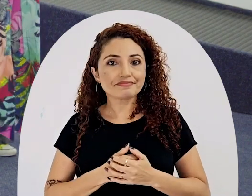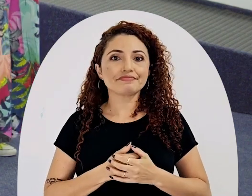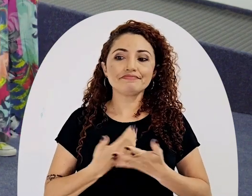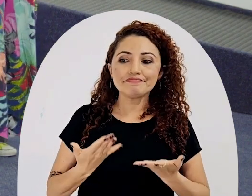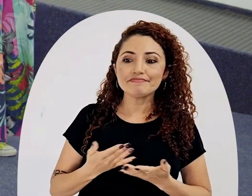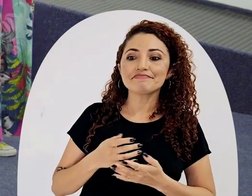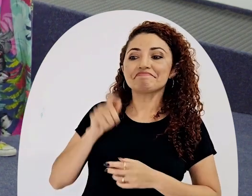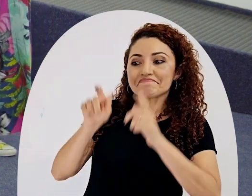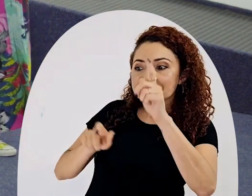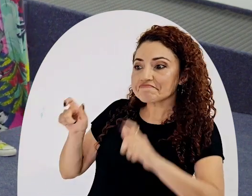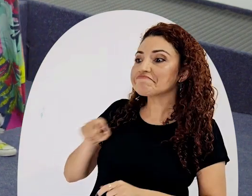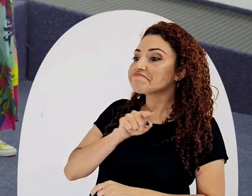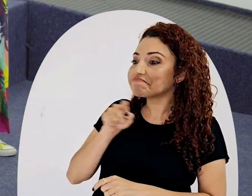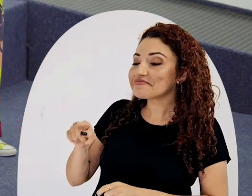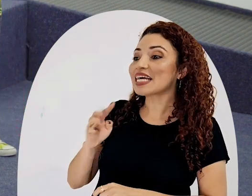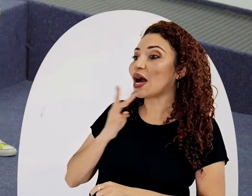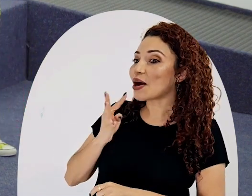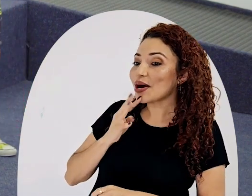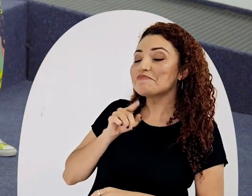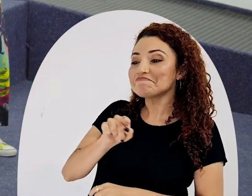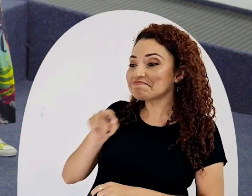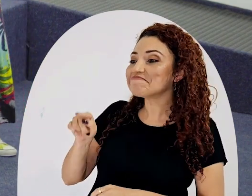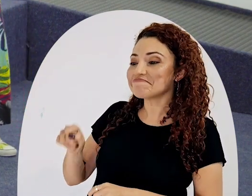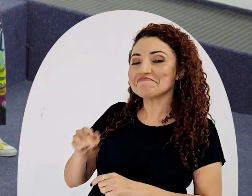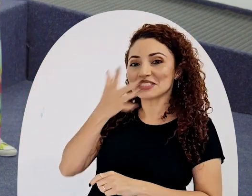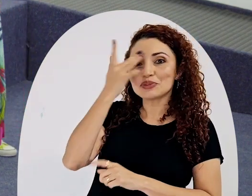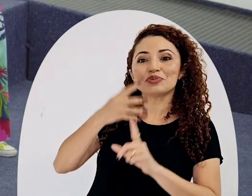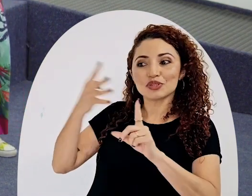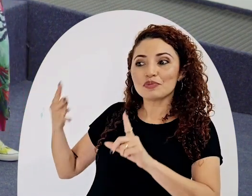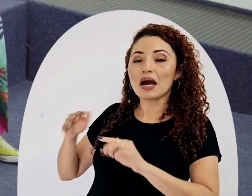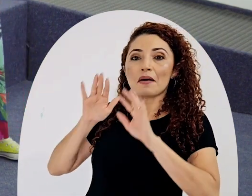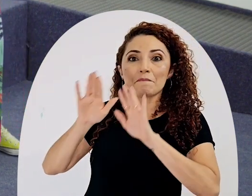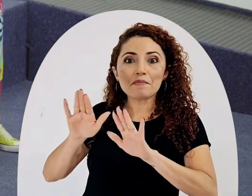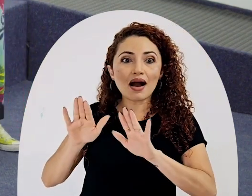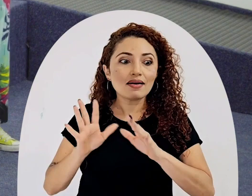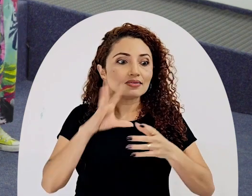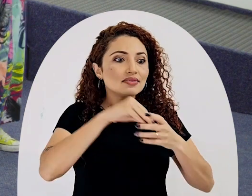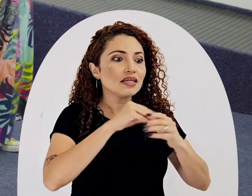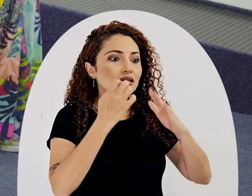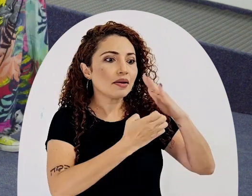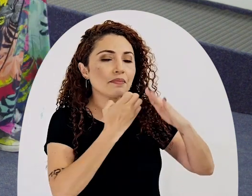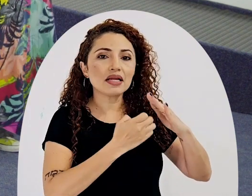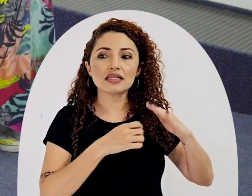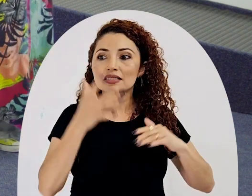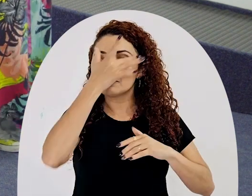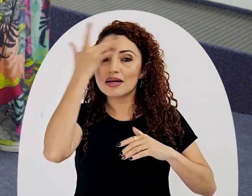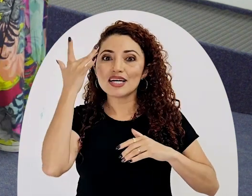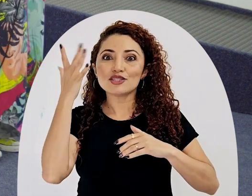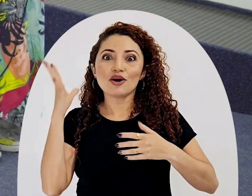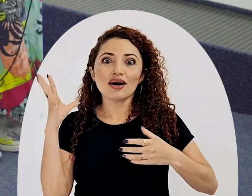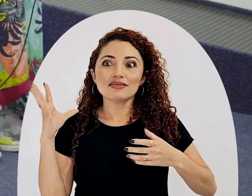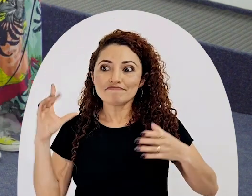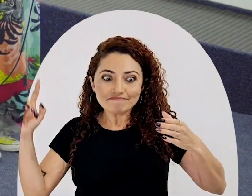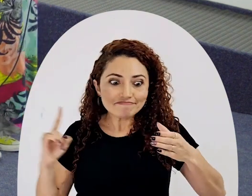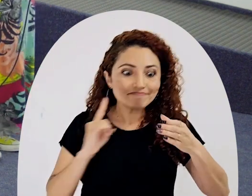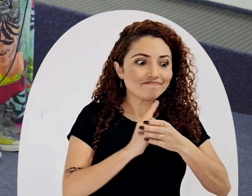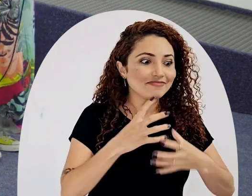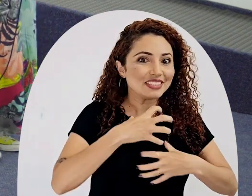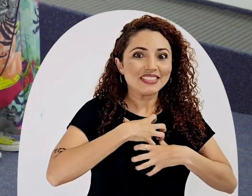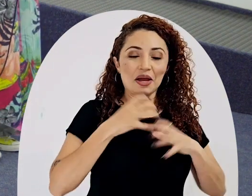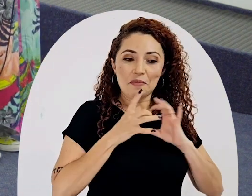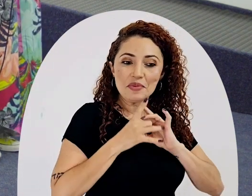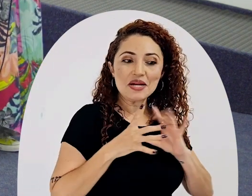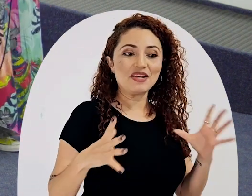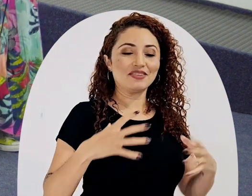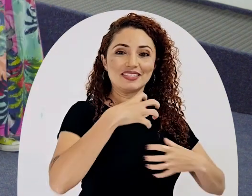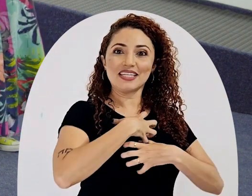quando estamos falando de organizações, essas pessoas pouco se sentem à vontade, pouco se sentem num ambiente seguro